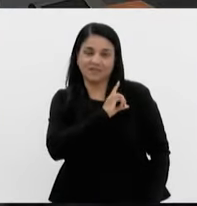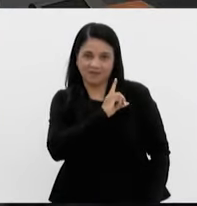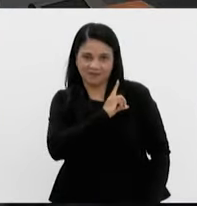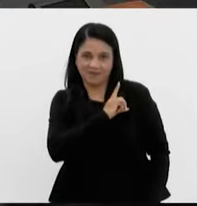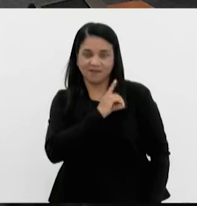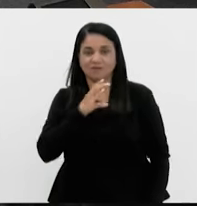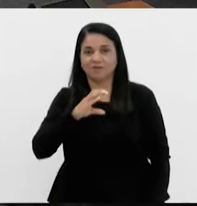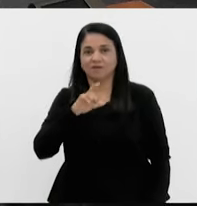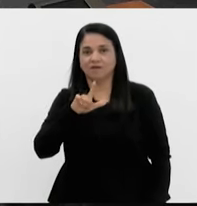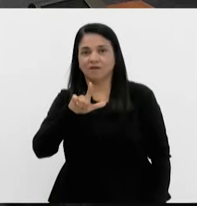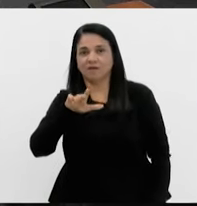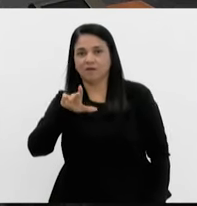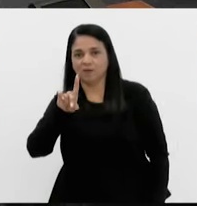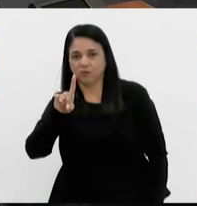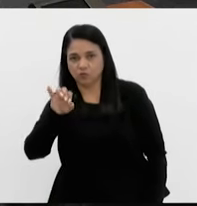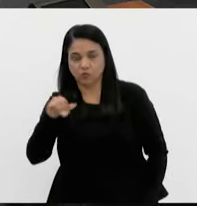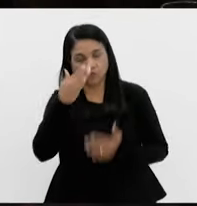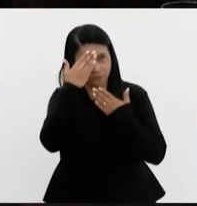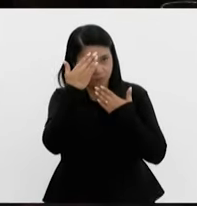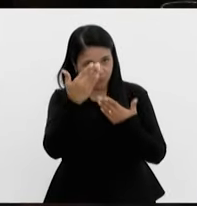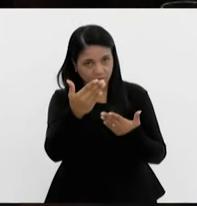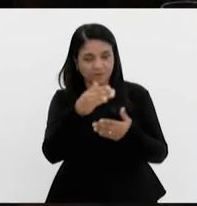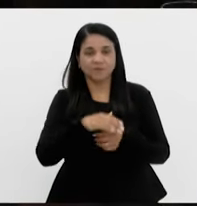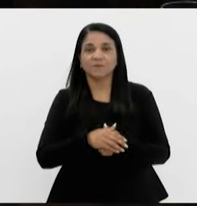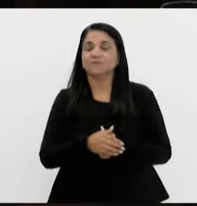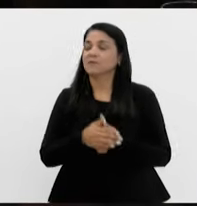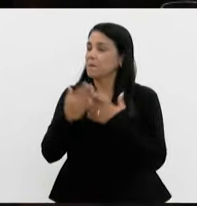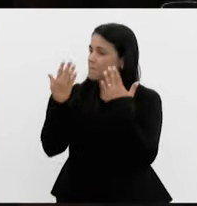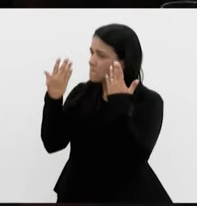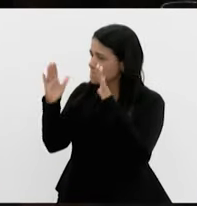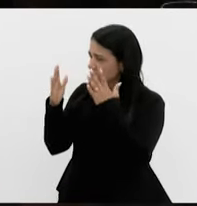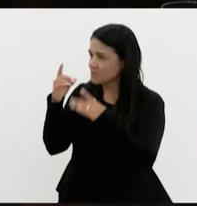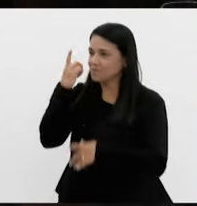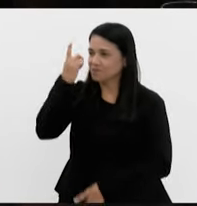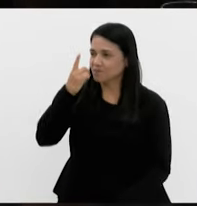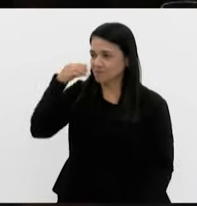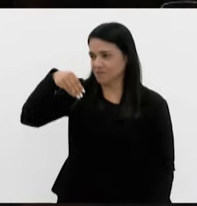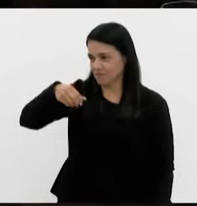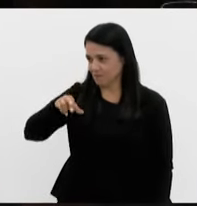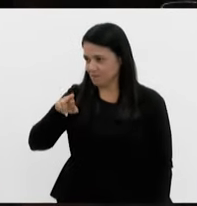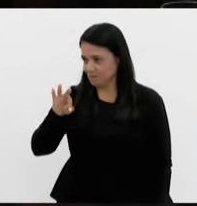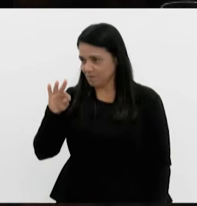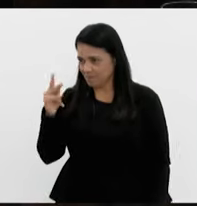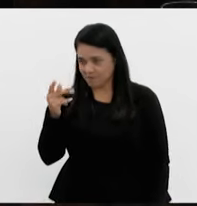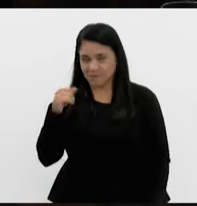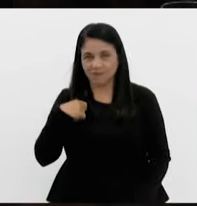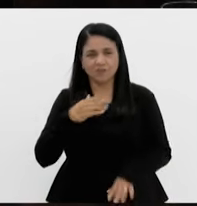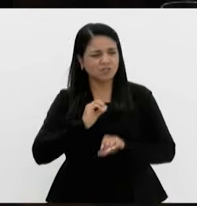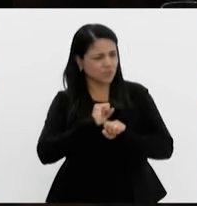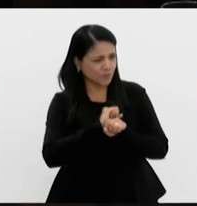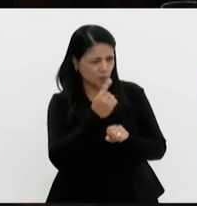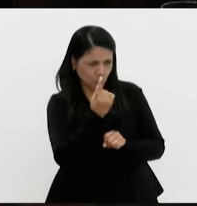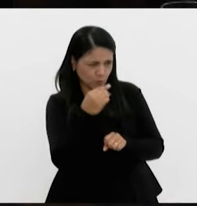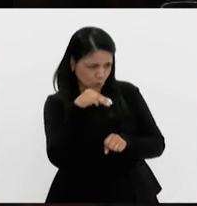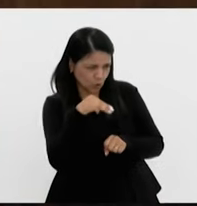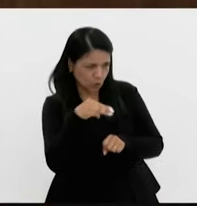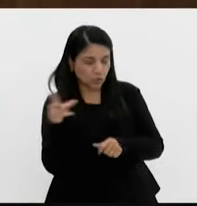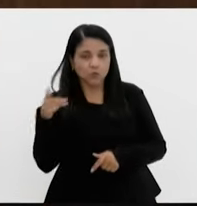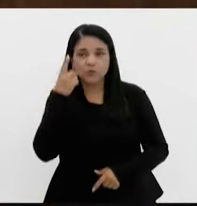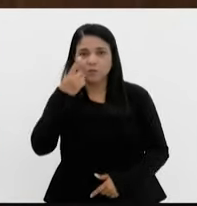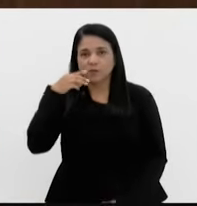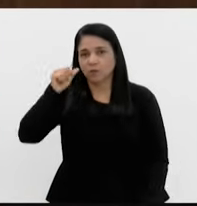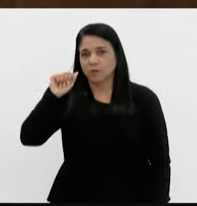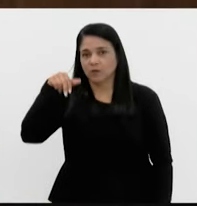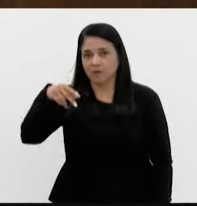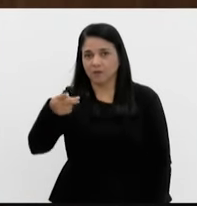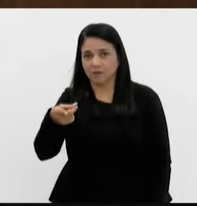obrigada parabéns a nossa deputada só um minutinho que o nosso Deputado Anderson Moraes Presidente pela